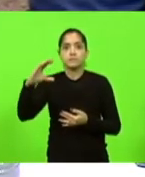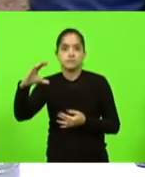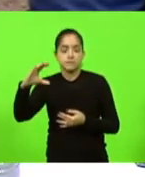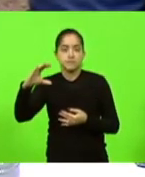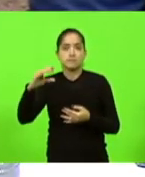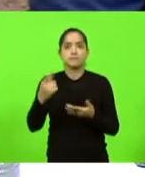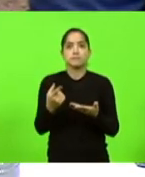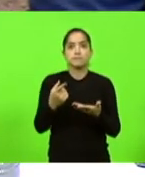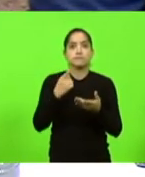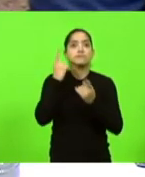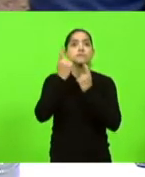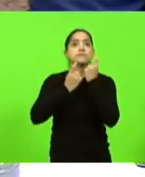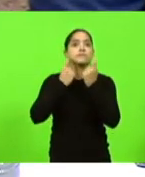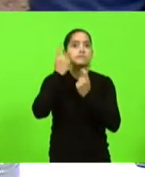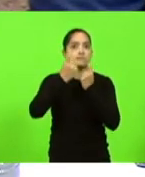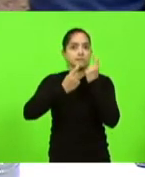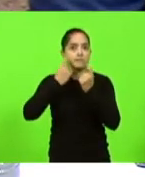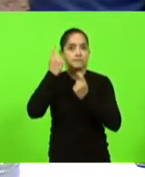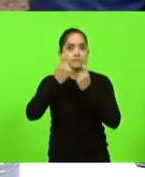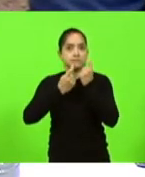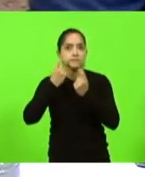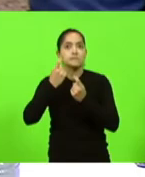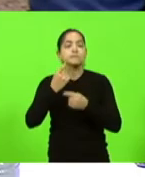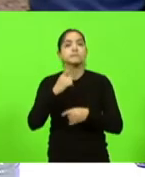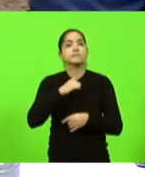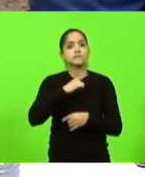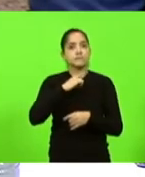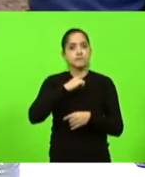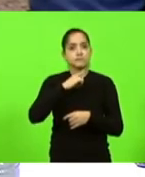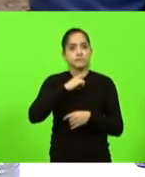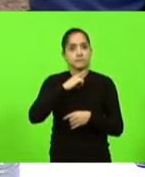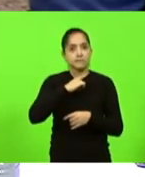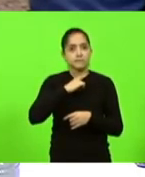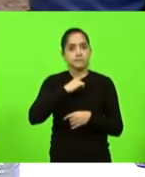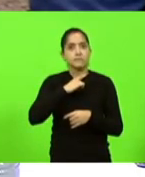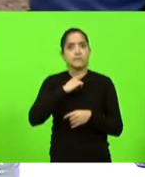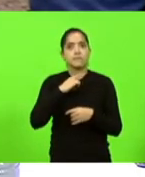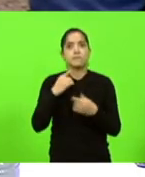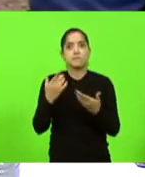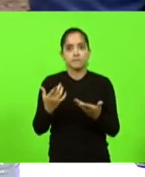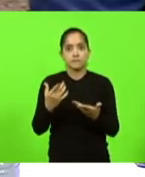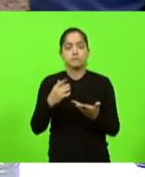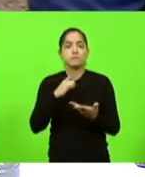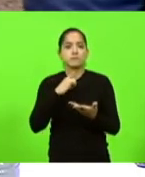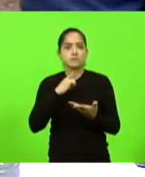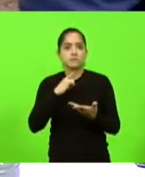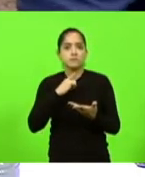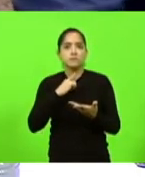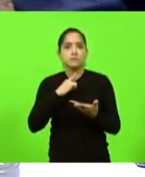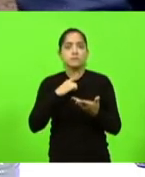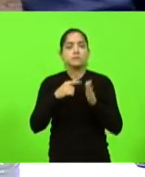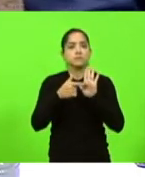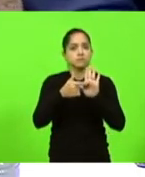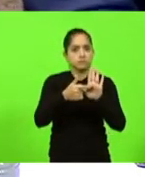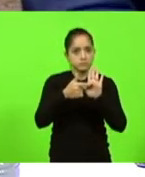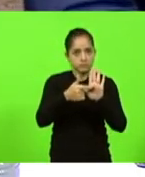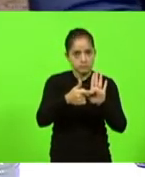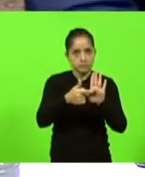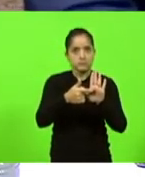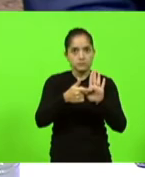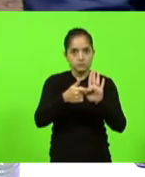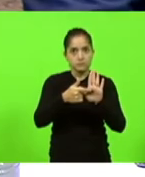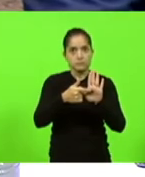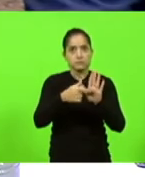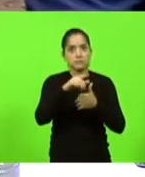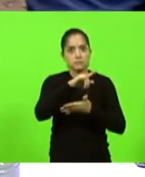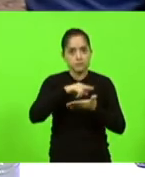essa preocupação que existe sobre isto. E também existe uma nota pública, existe uma nota pública